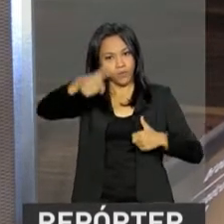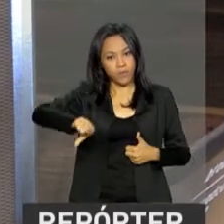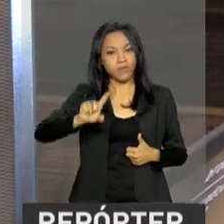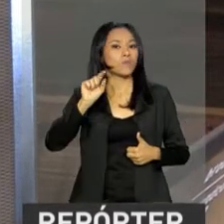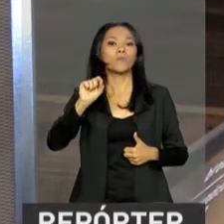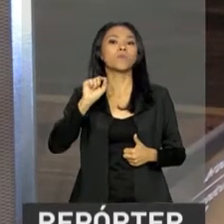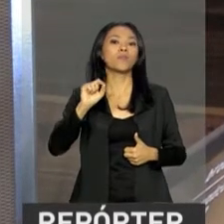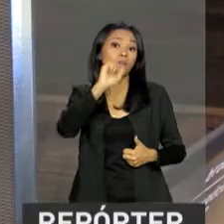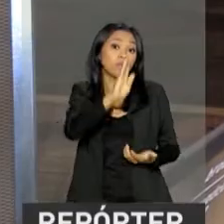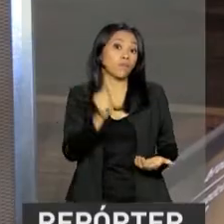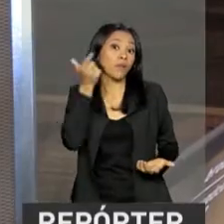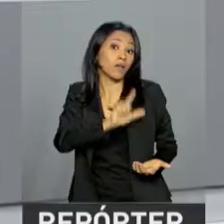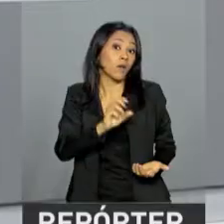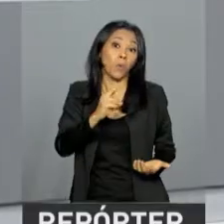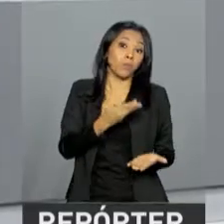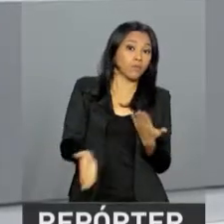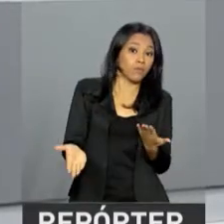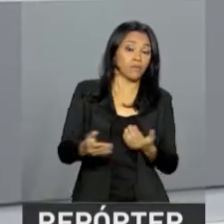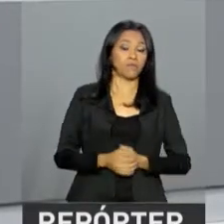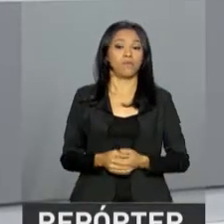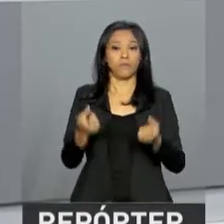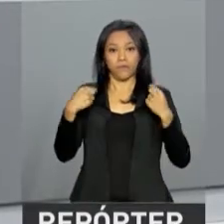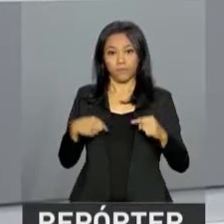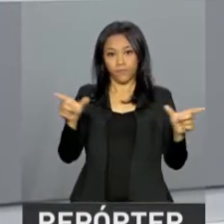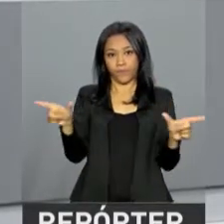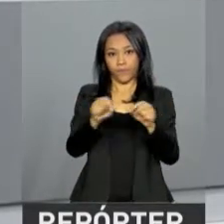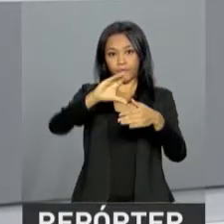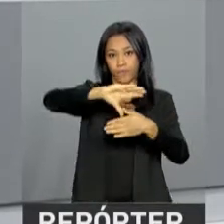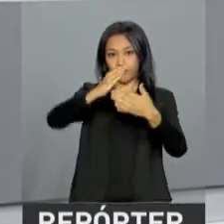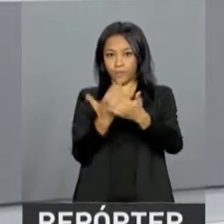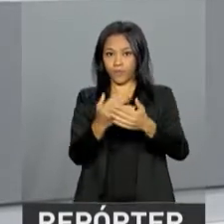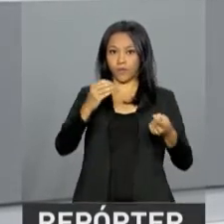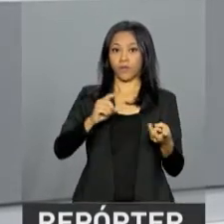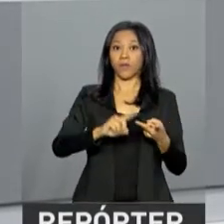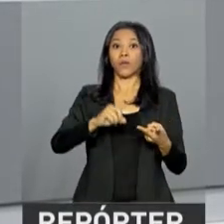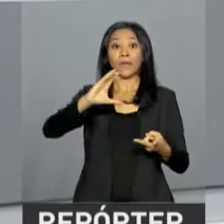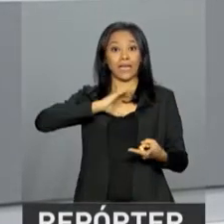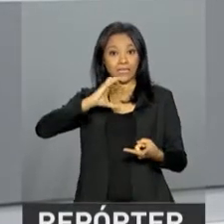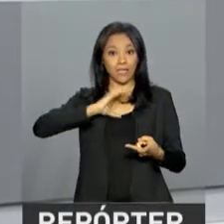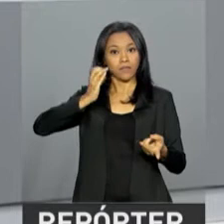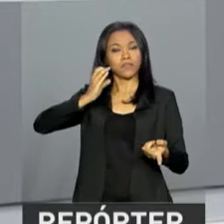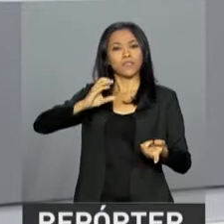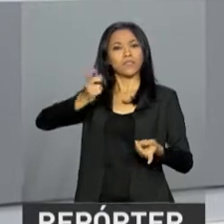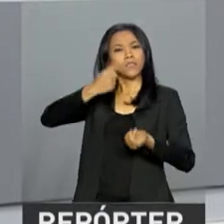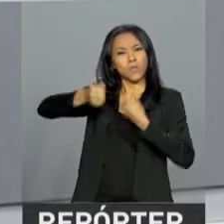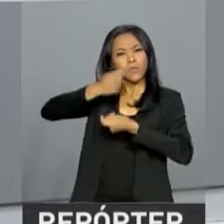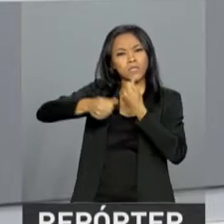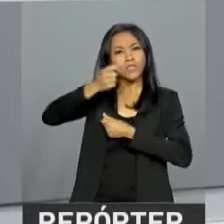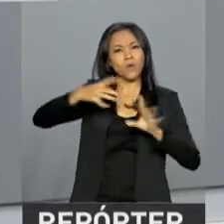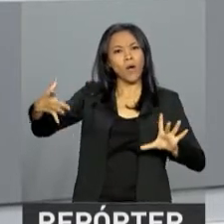brasil terra a alta é perder o mercosul eo canadá iniciam as negociações para um acordo de livre comércio